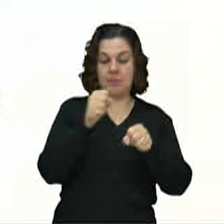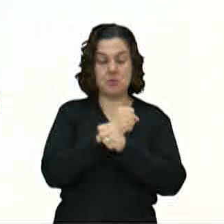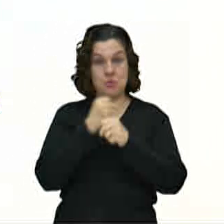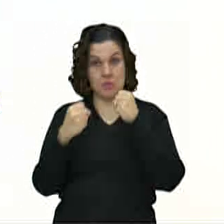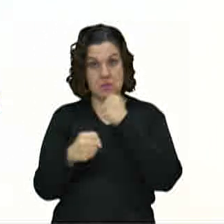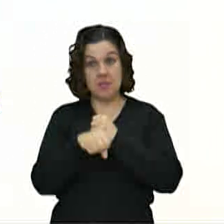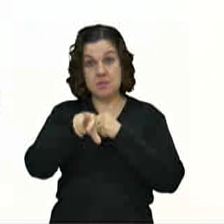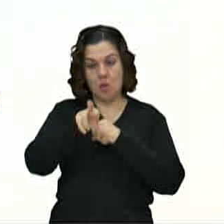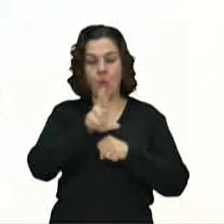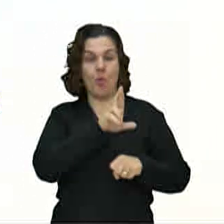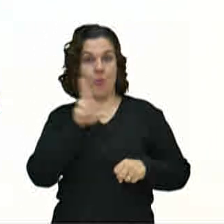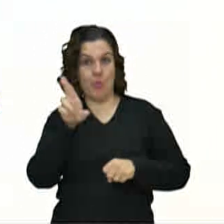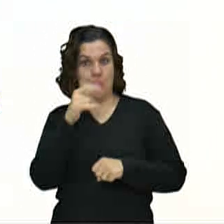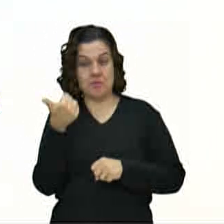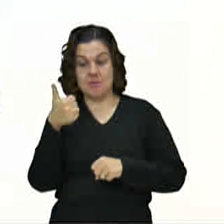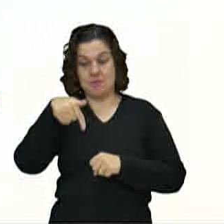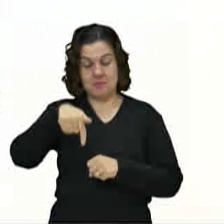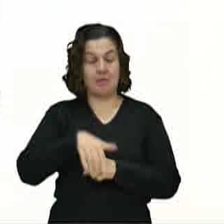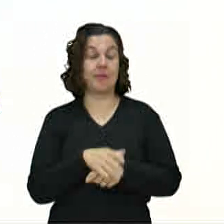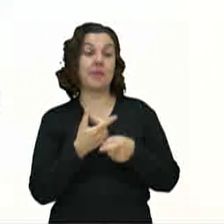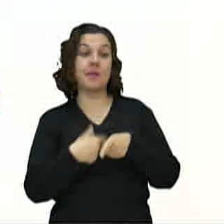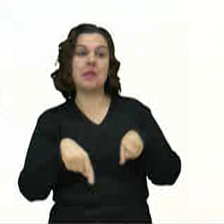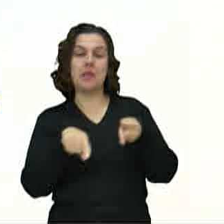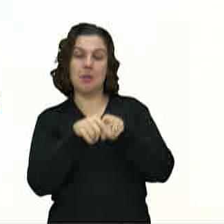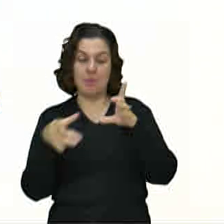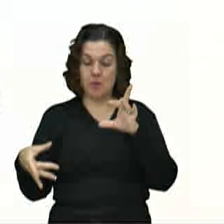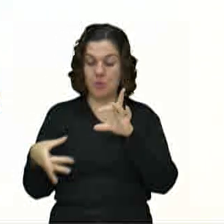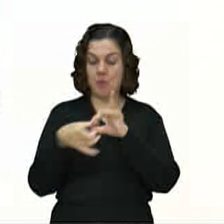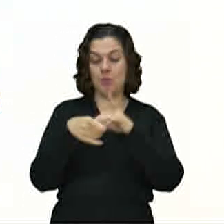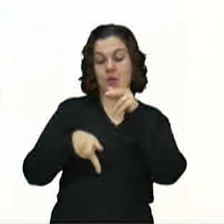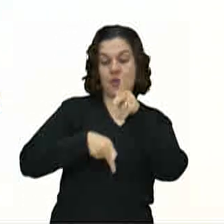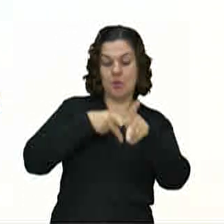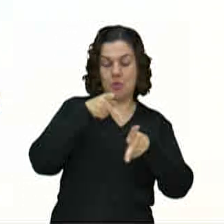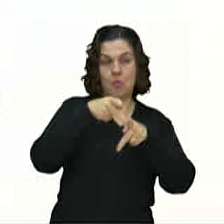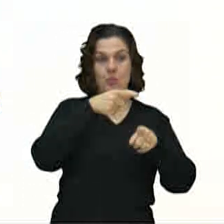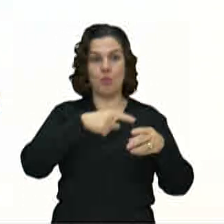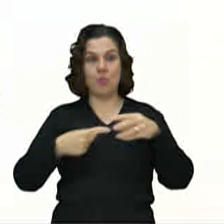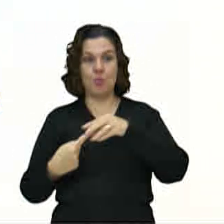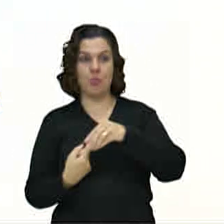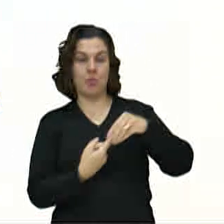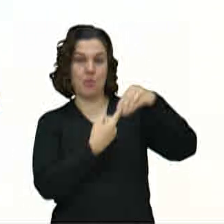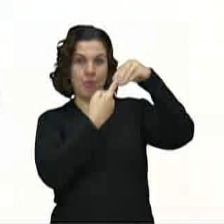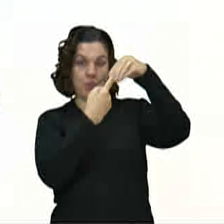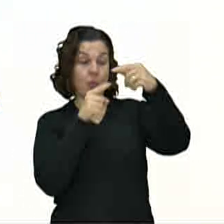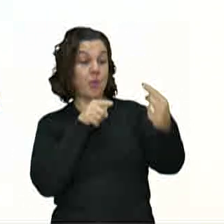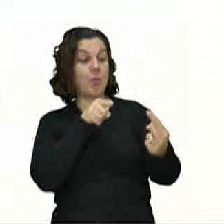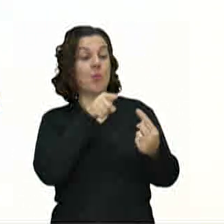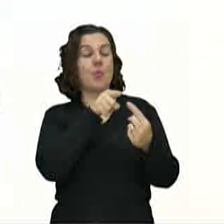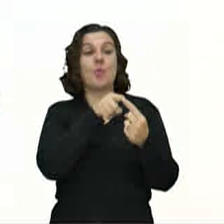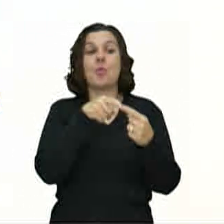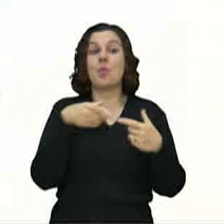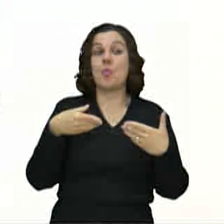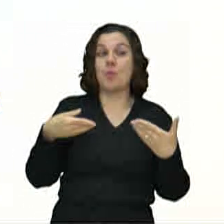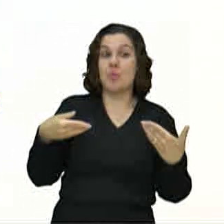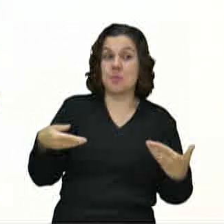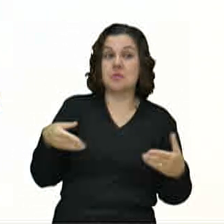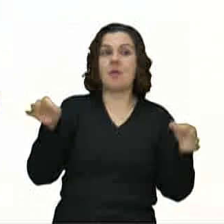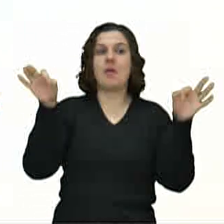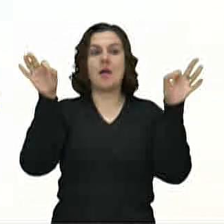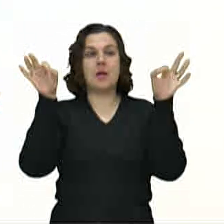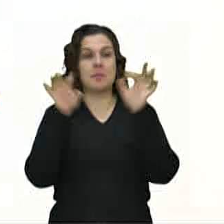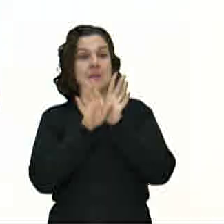Rússia em 17, e a ideia de unir a população em torno de um objetivo, com